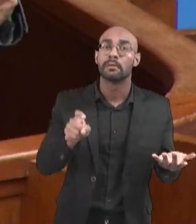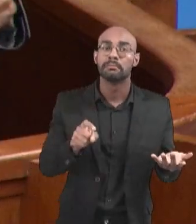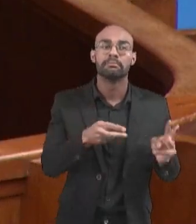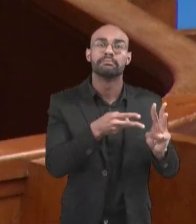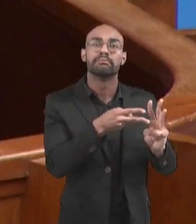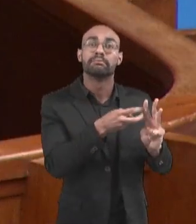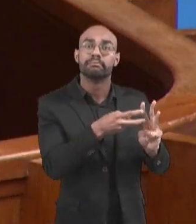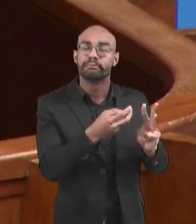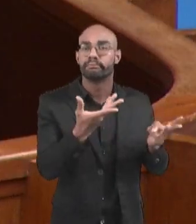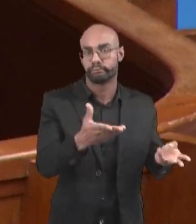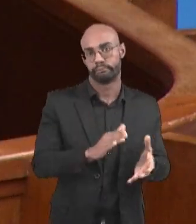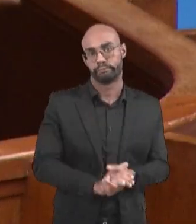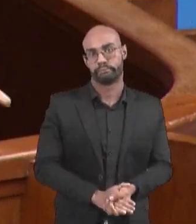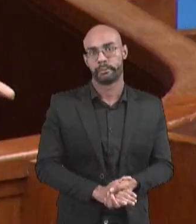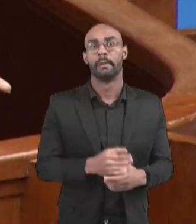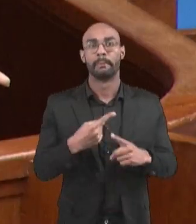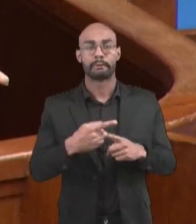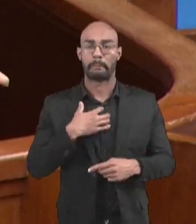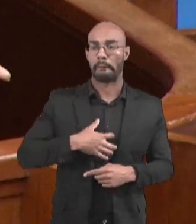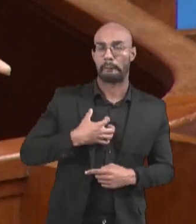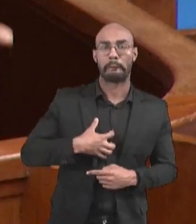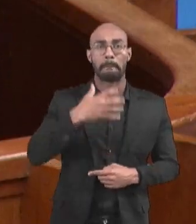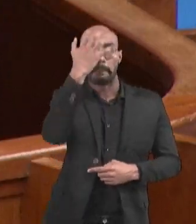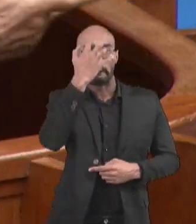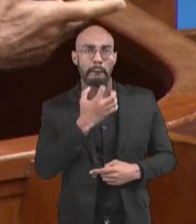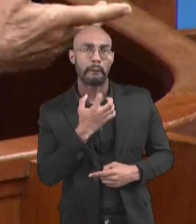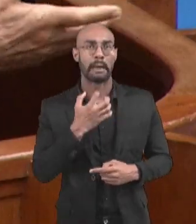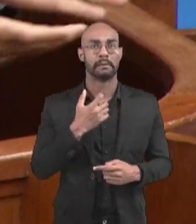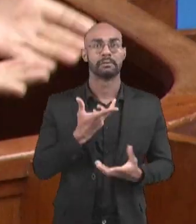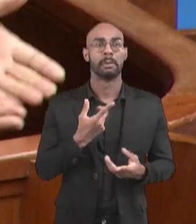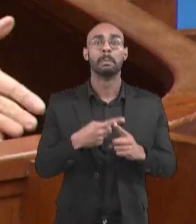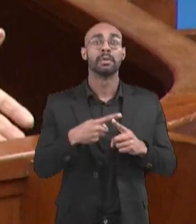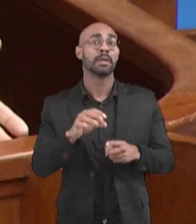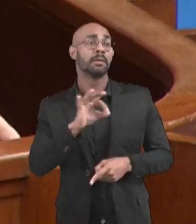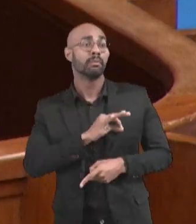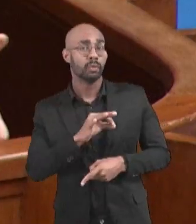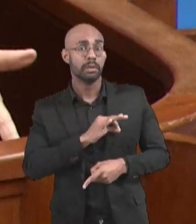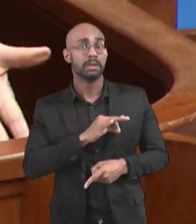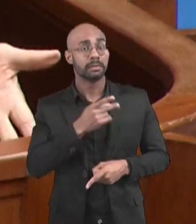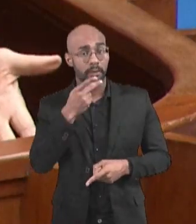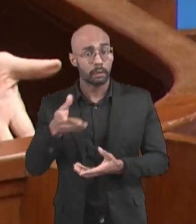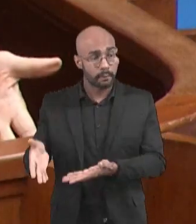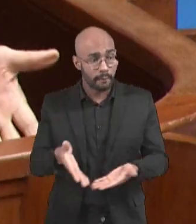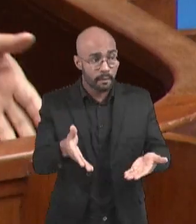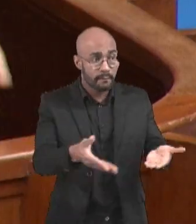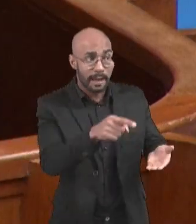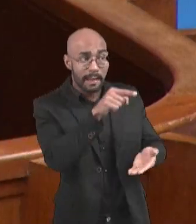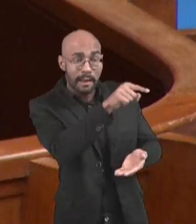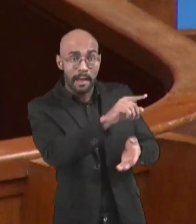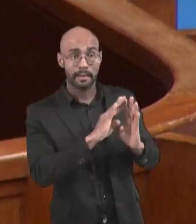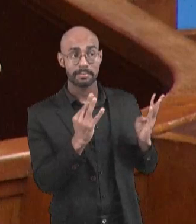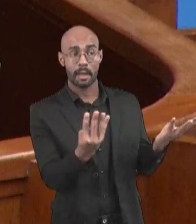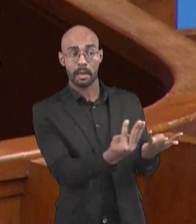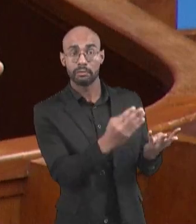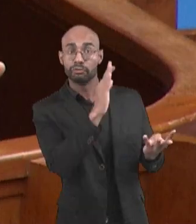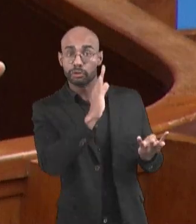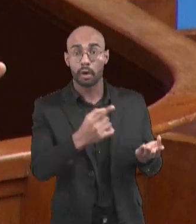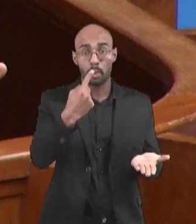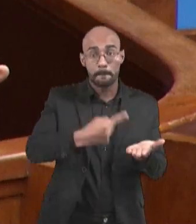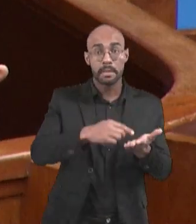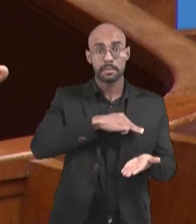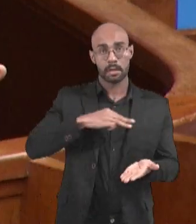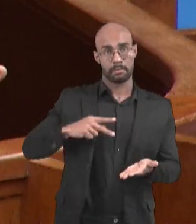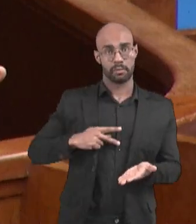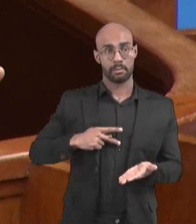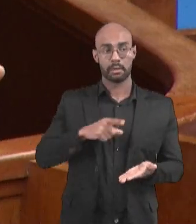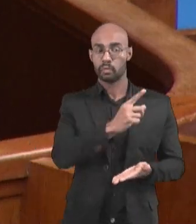foram os índios, porque ficaram aborrecidos e bravos, porque a polícia foi lá e pediu para eles ficar onde eles estão, porque eles já estão dentro de uma